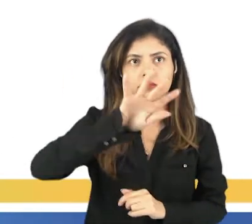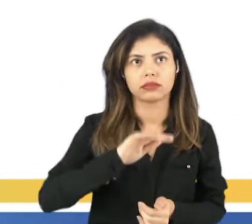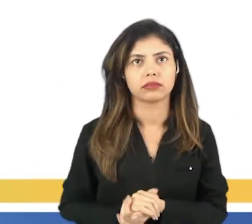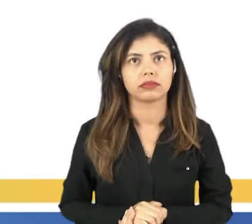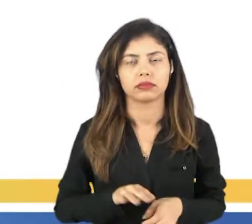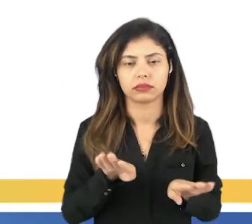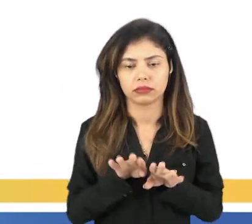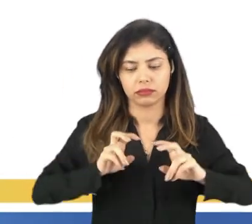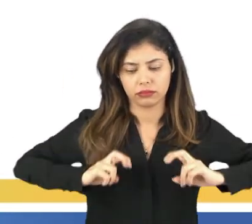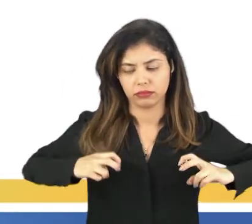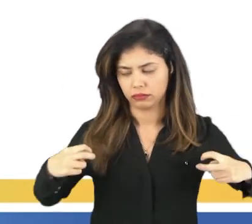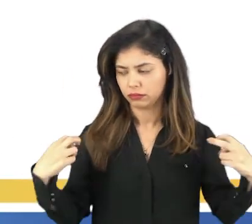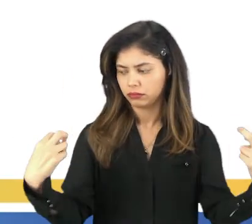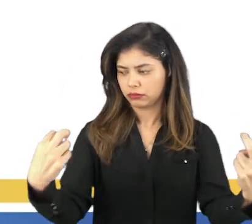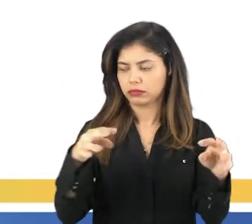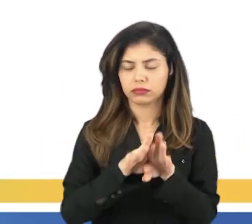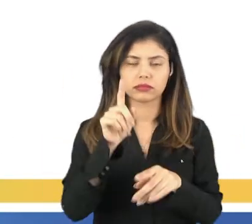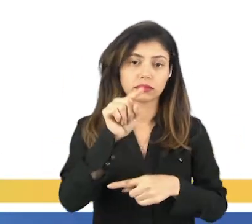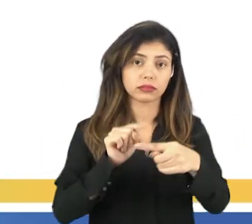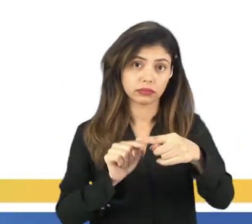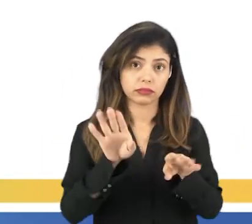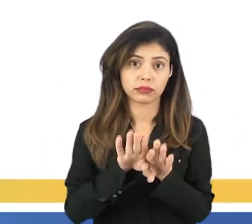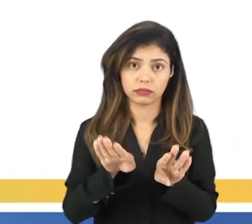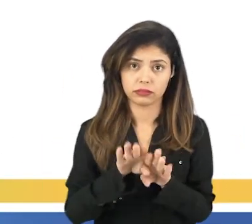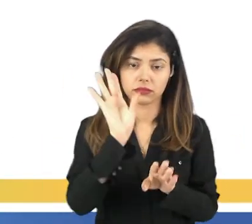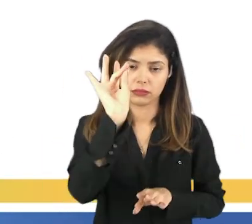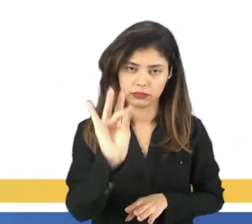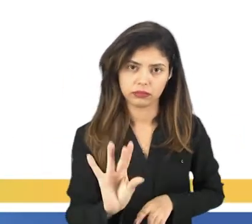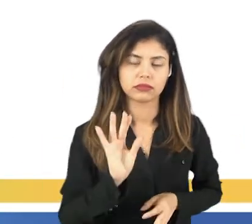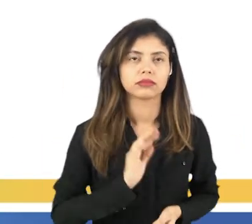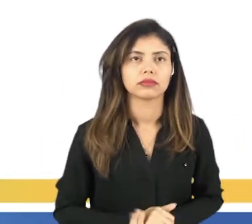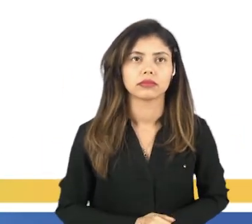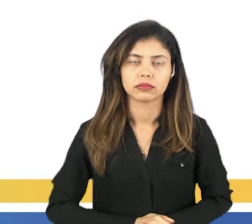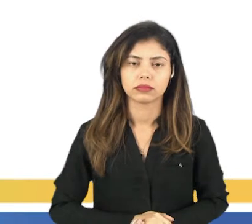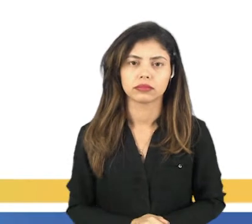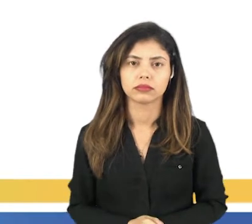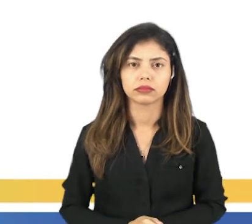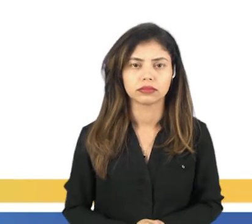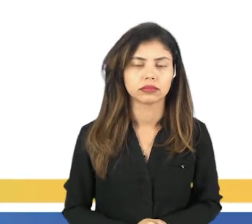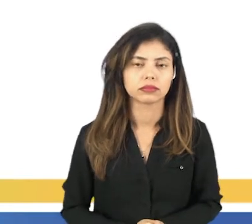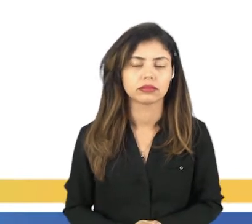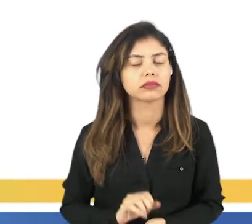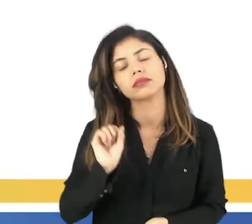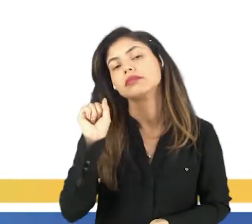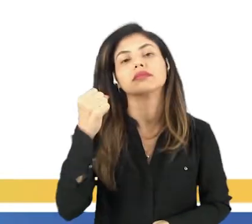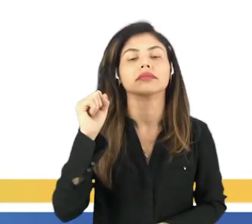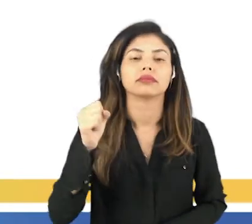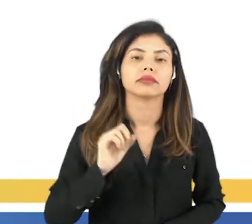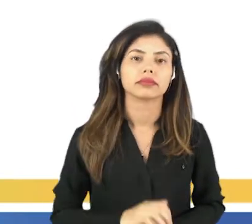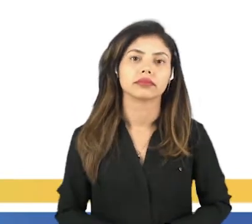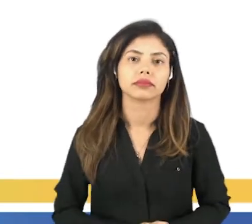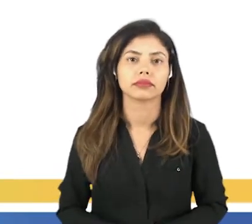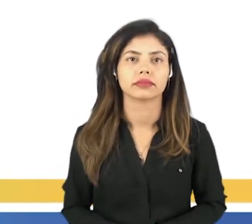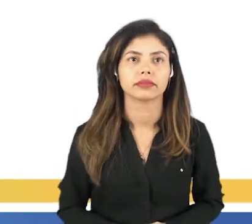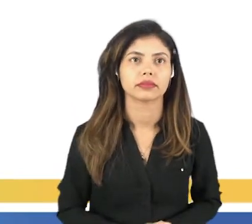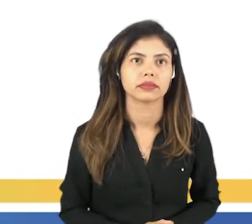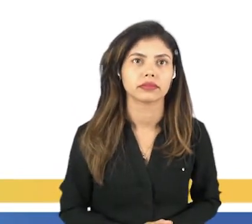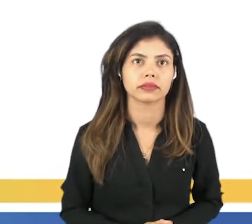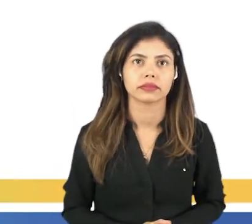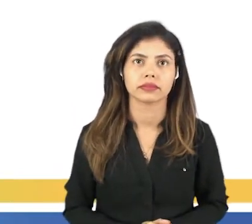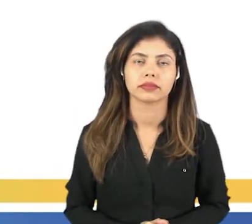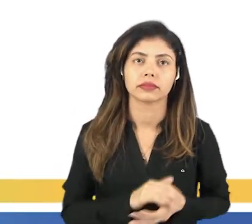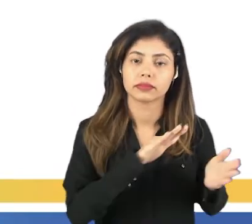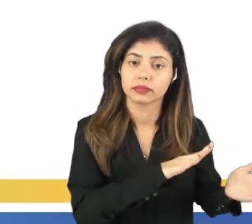de arquibancada, total que foi dividido as arquibancadas. Então, o total que foi dividido são 8, né? E